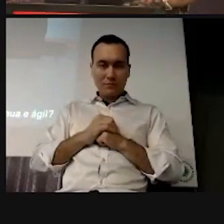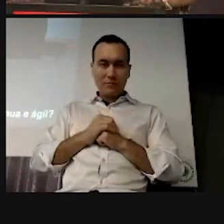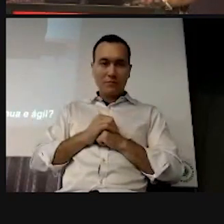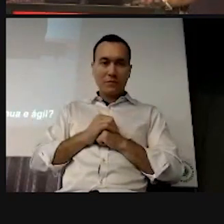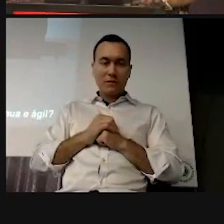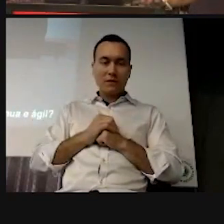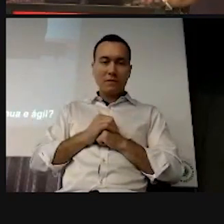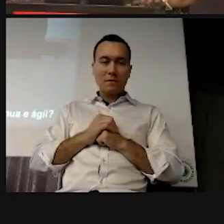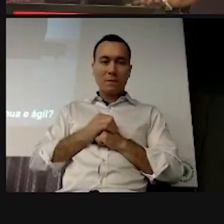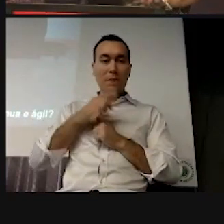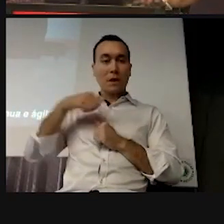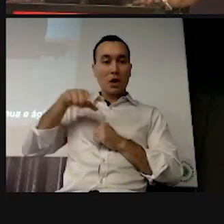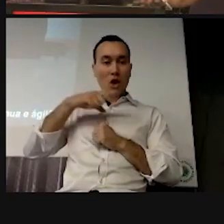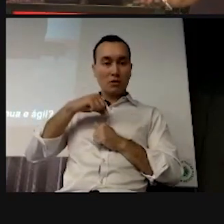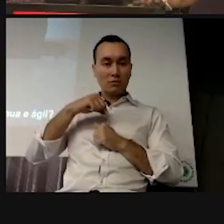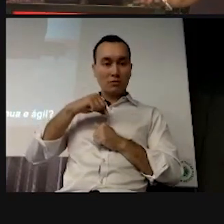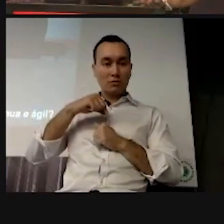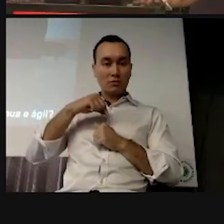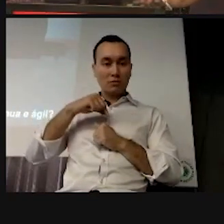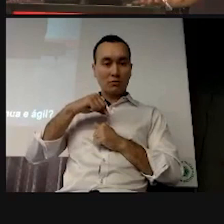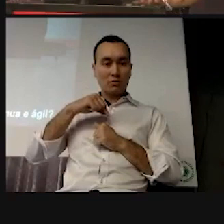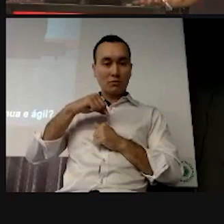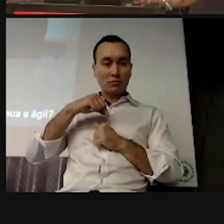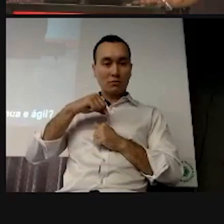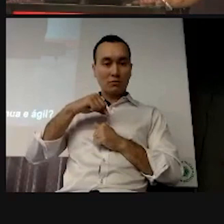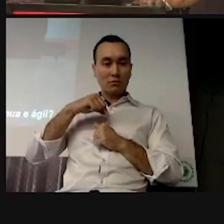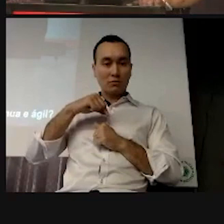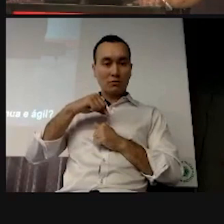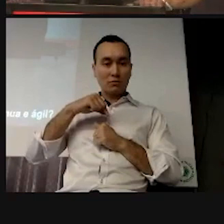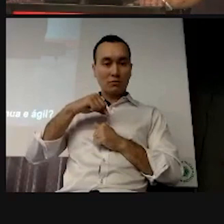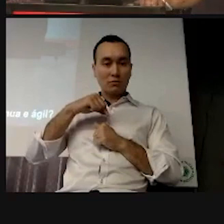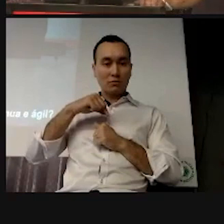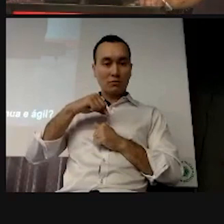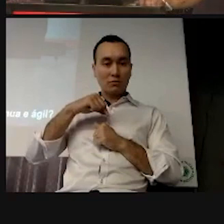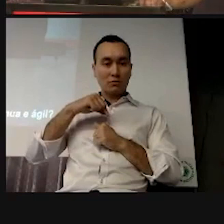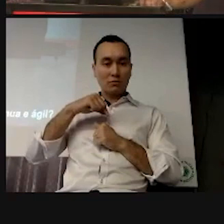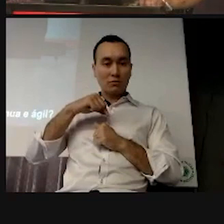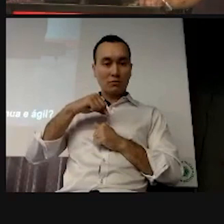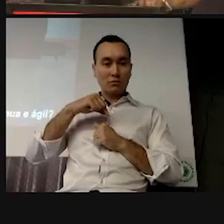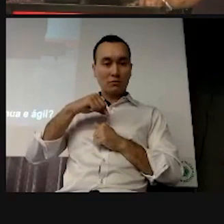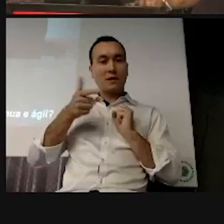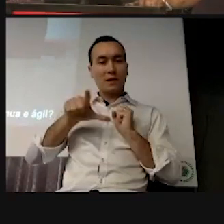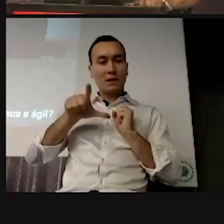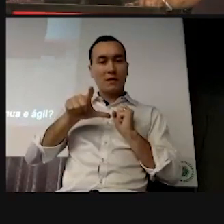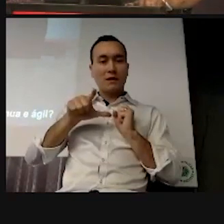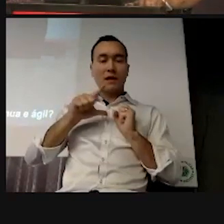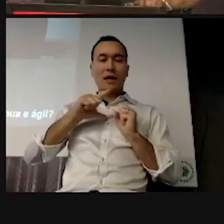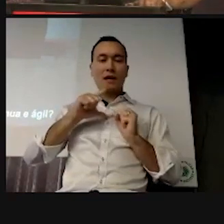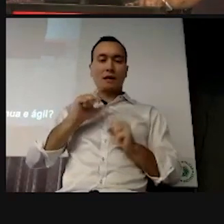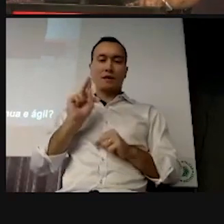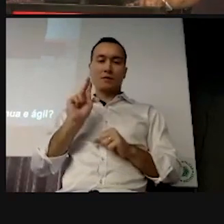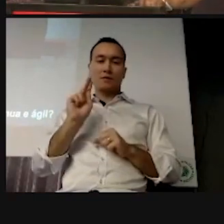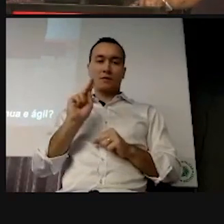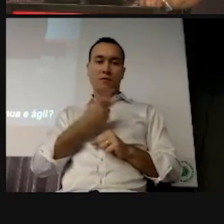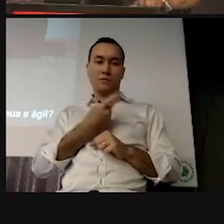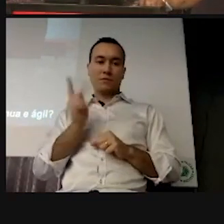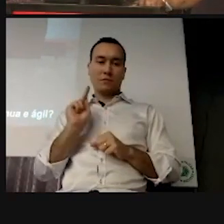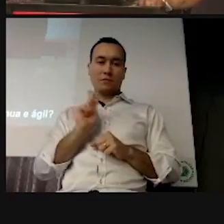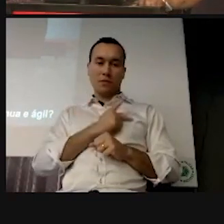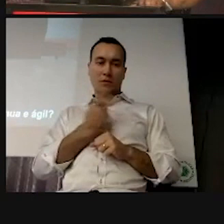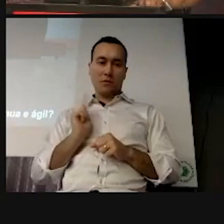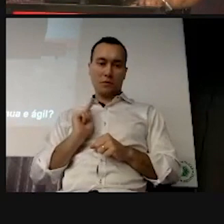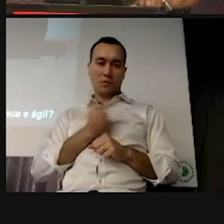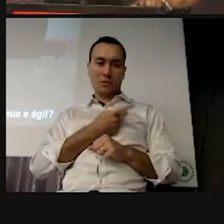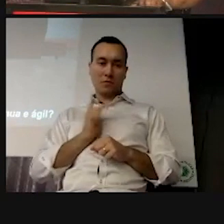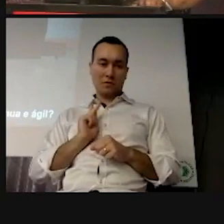A gente está fazendo super bem inclusão de transexuais no mercado de trabalho. A minha pergunta é: e